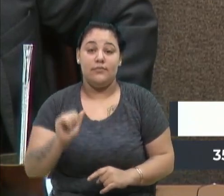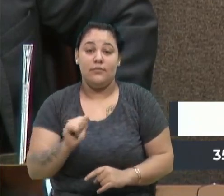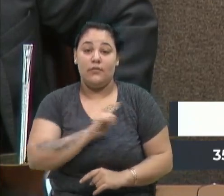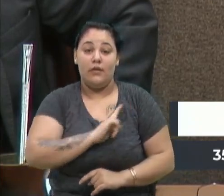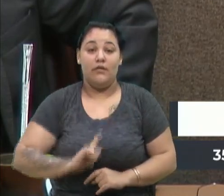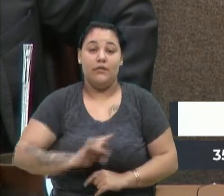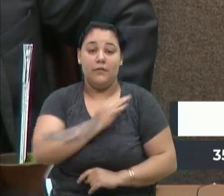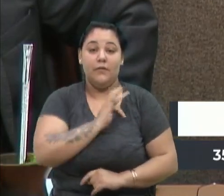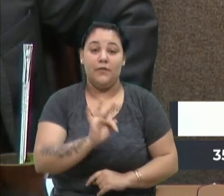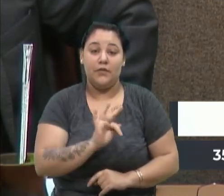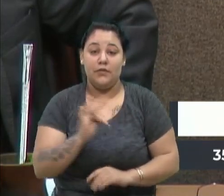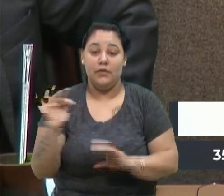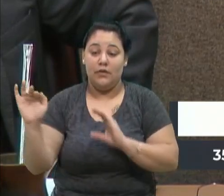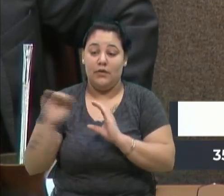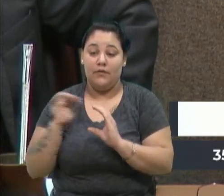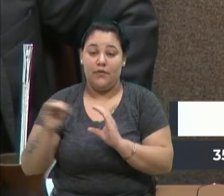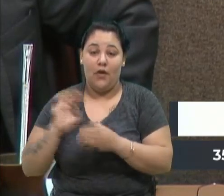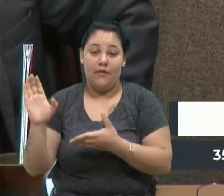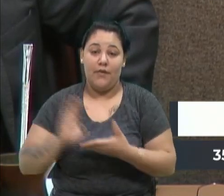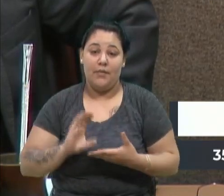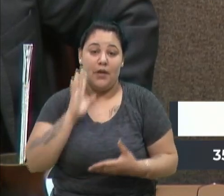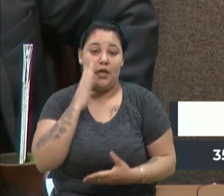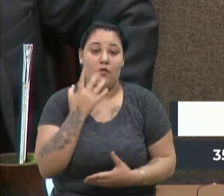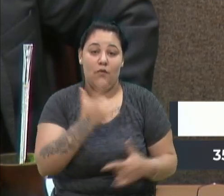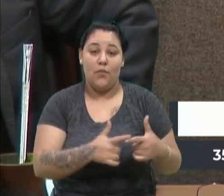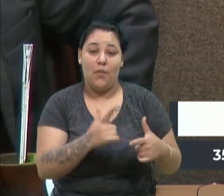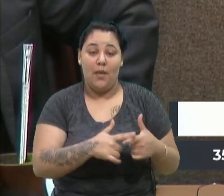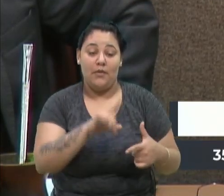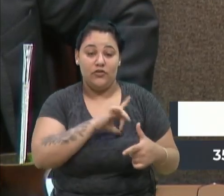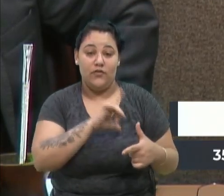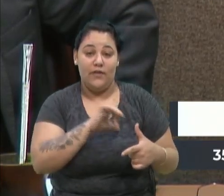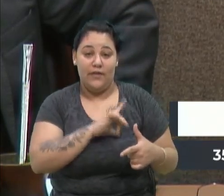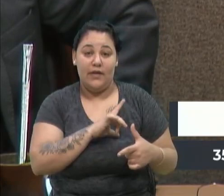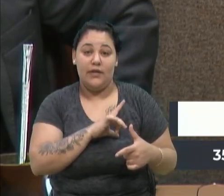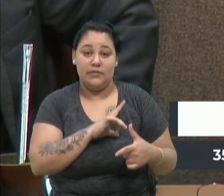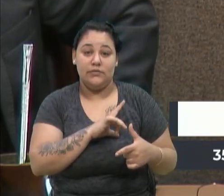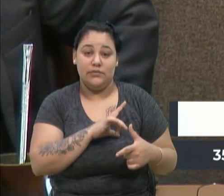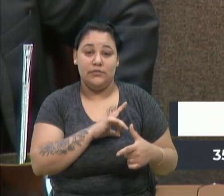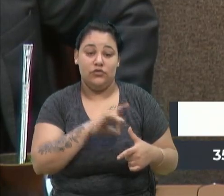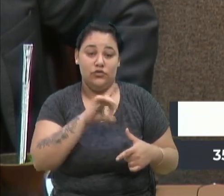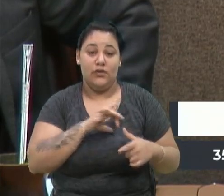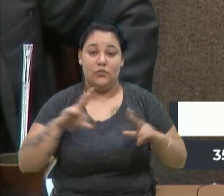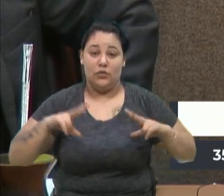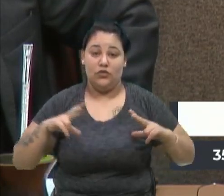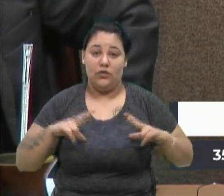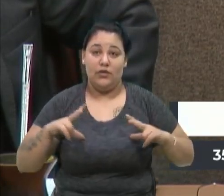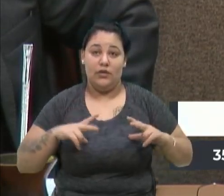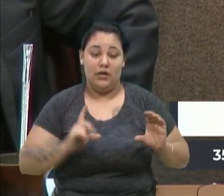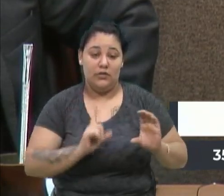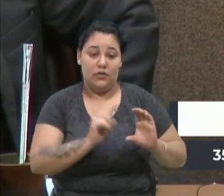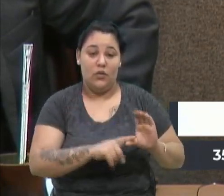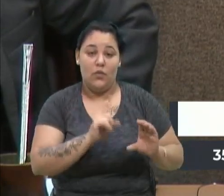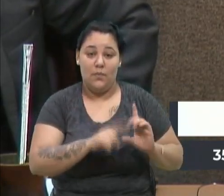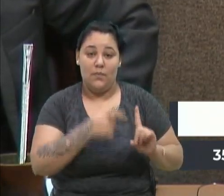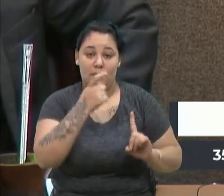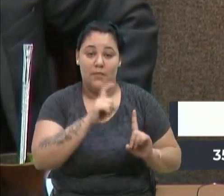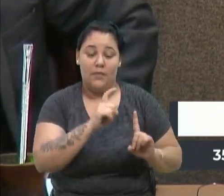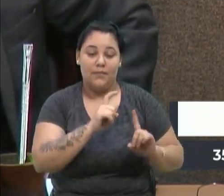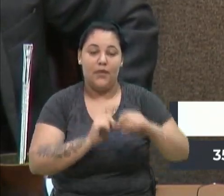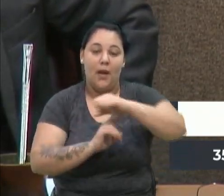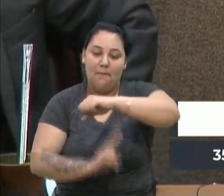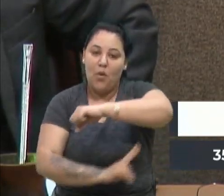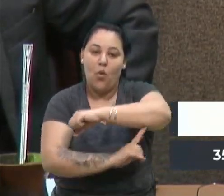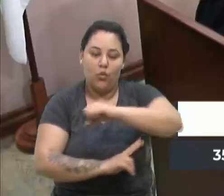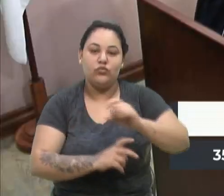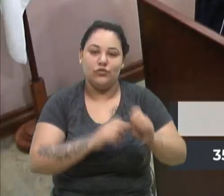federal enviou para resolver o problema tivesse caído na mão de privados, as pontes o mês que vem estavam tudo construídas. Era isso,